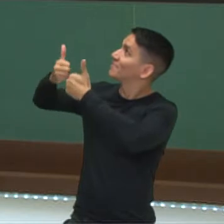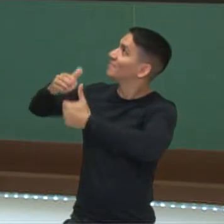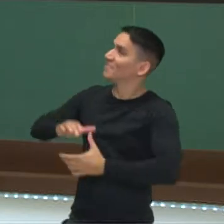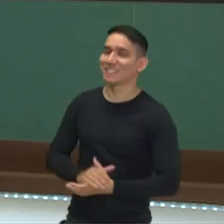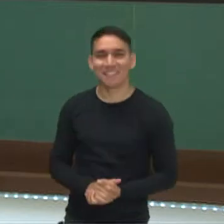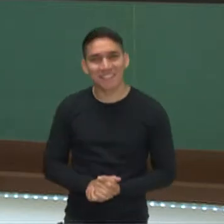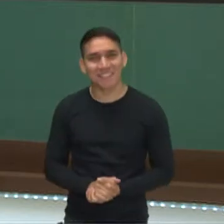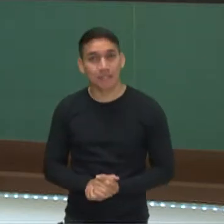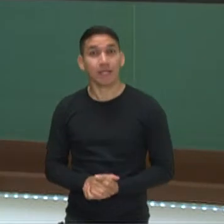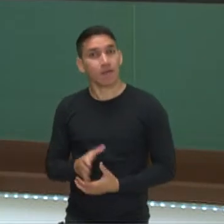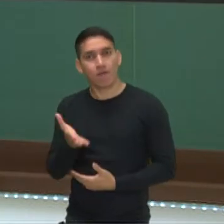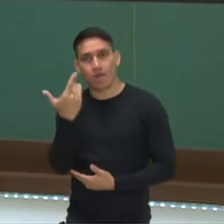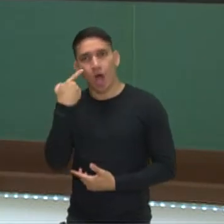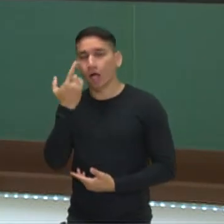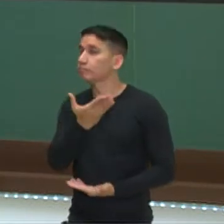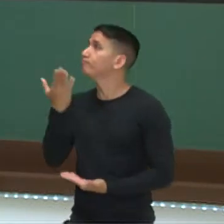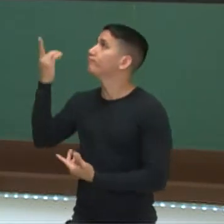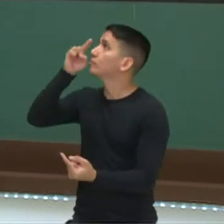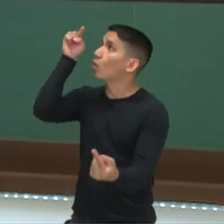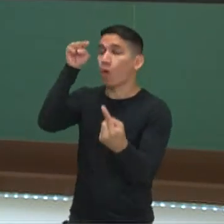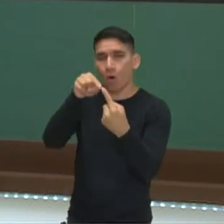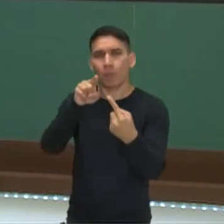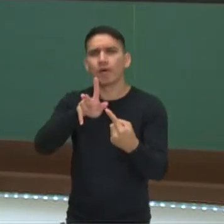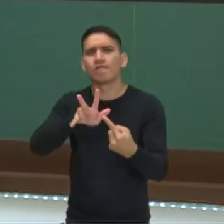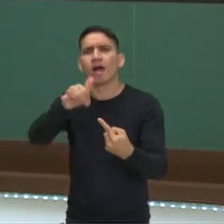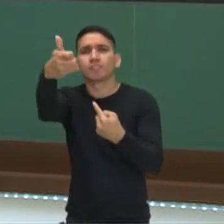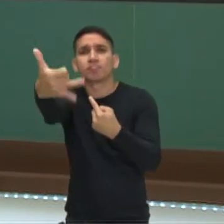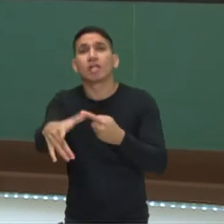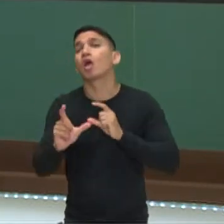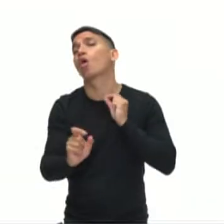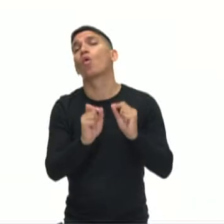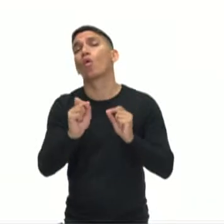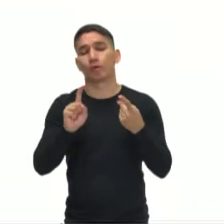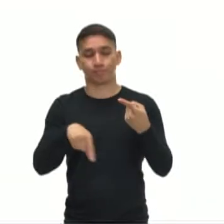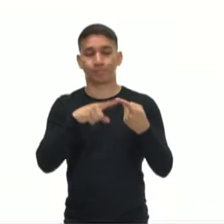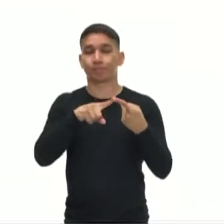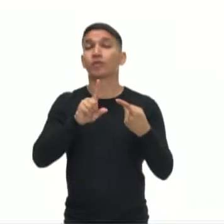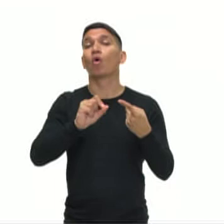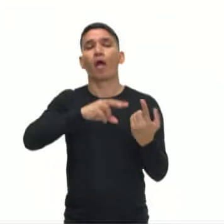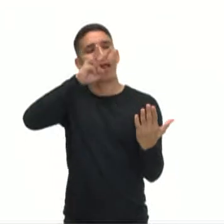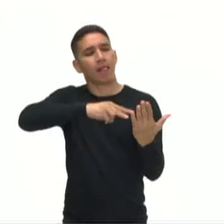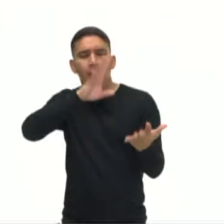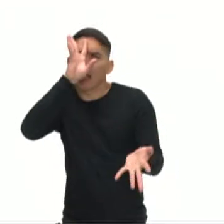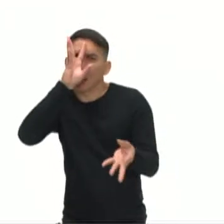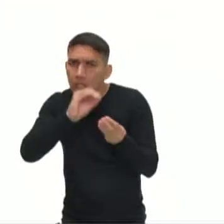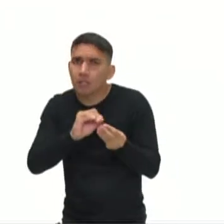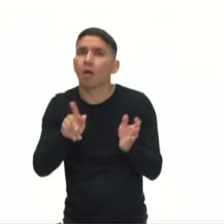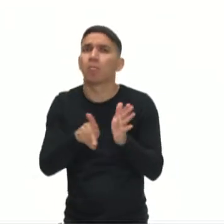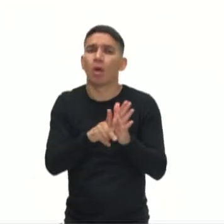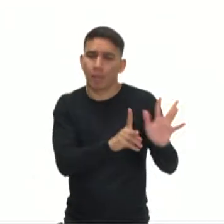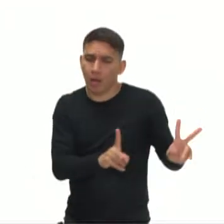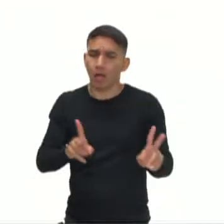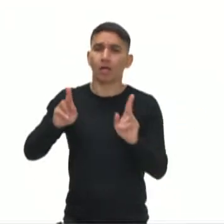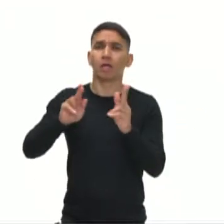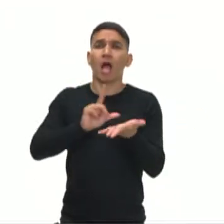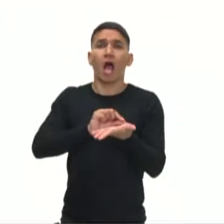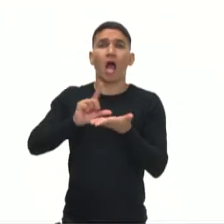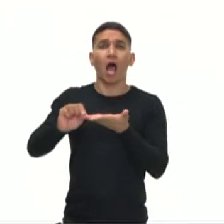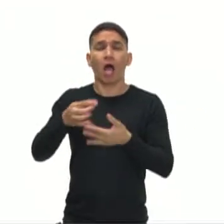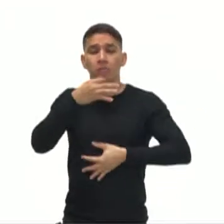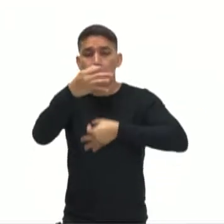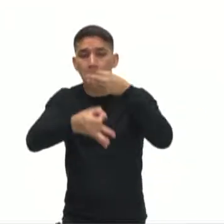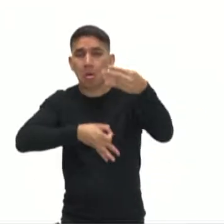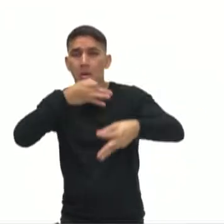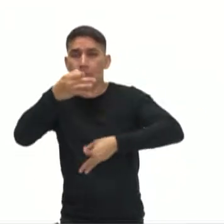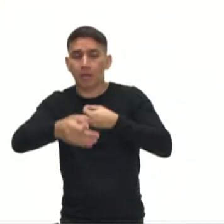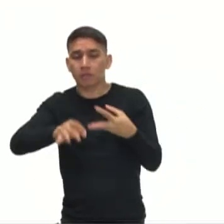Ézio? Vamos lá? Nossos objetivos: ler e interpretar trechos de um artigo de opinião,